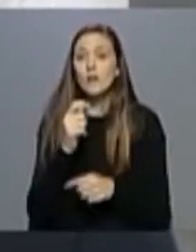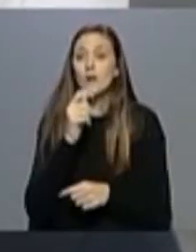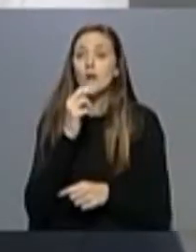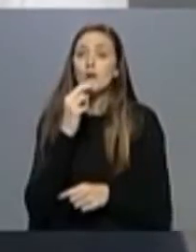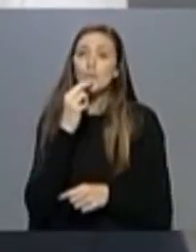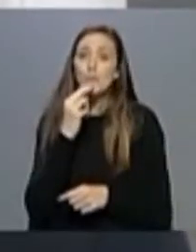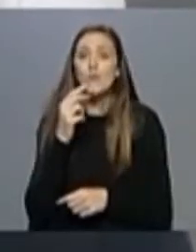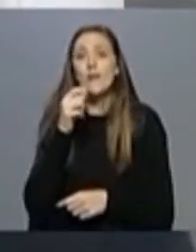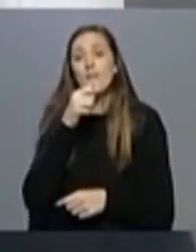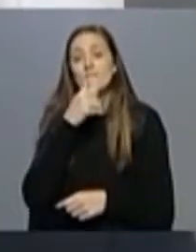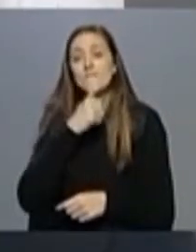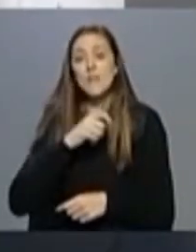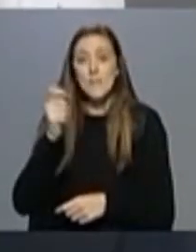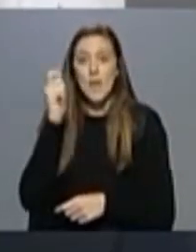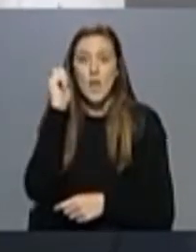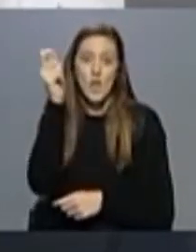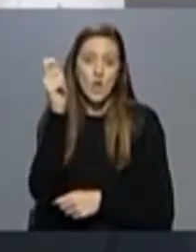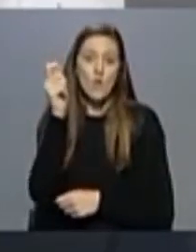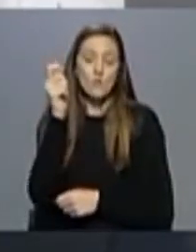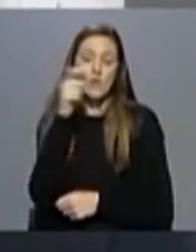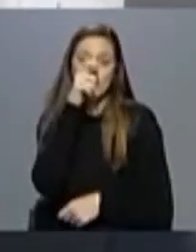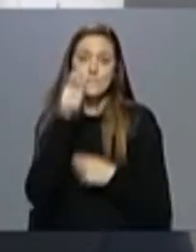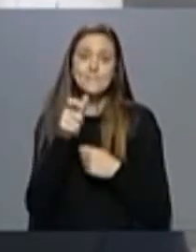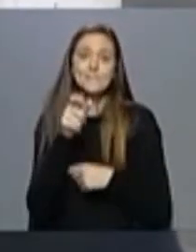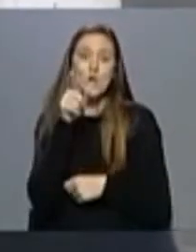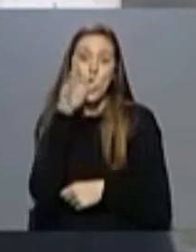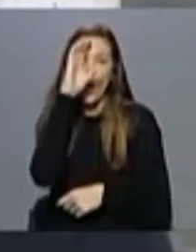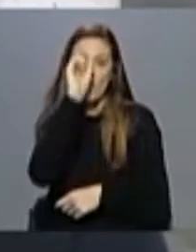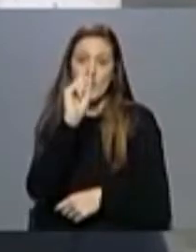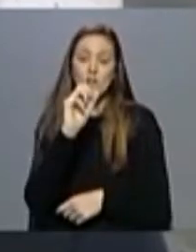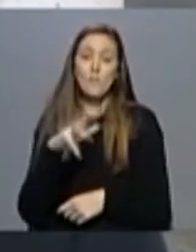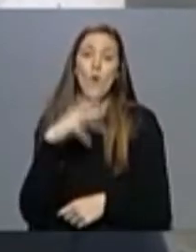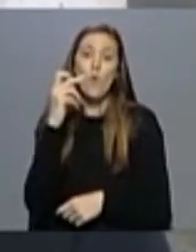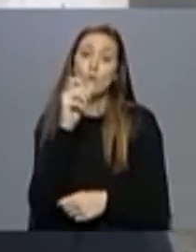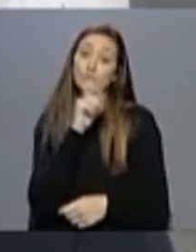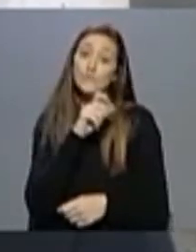excelente oportunidade já no próximo ano, em 2020, a quando das regionais.